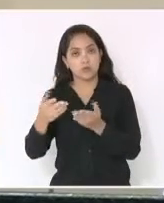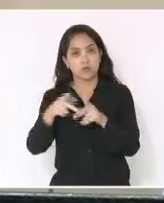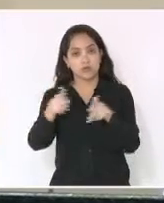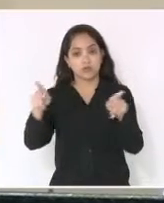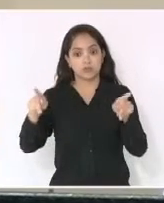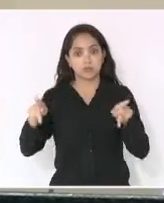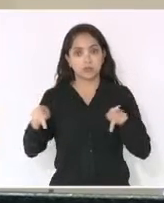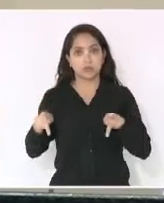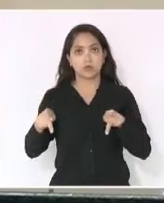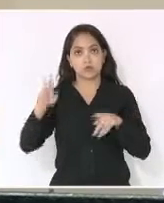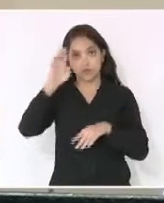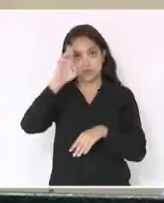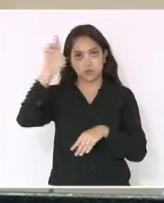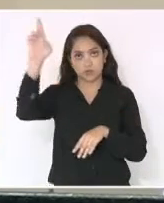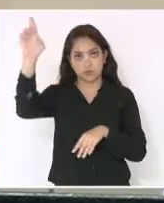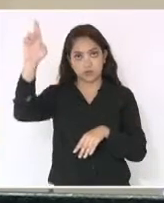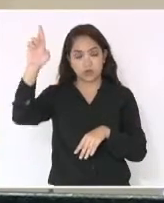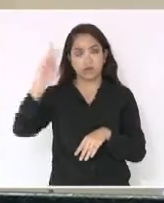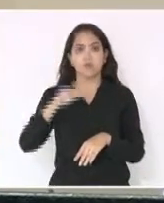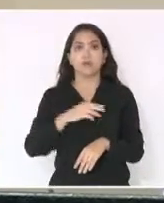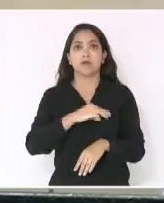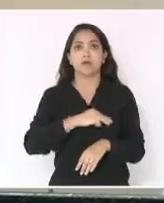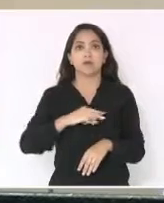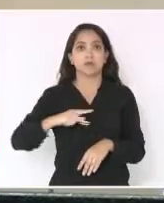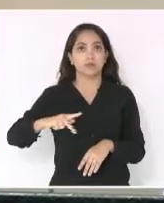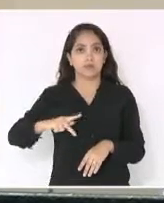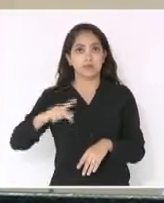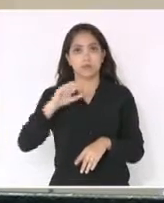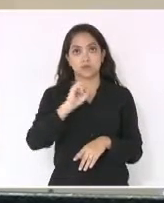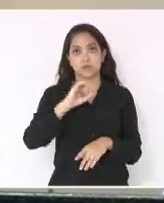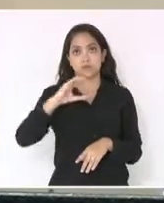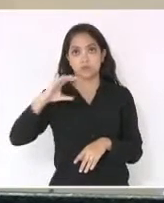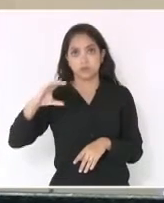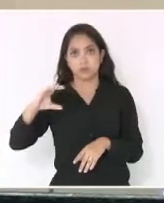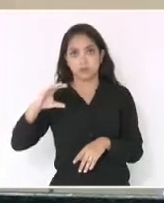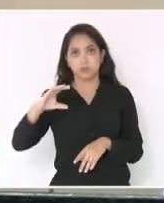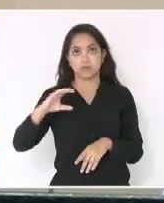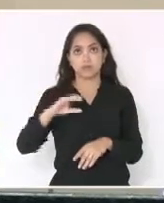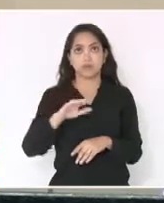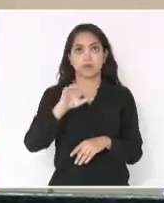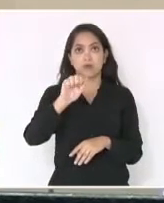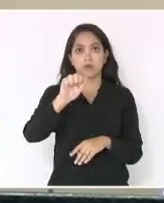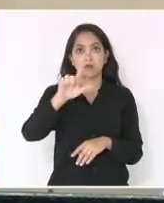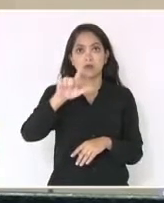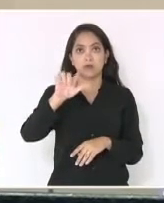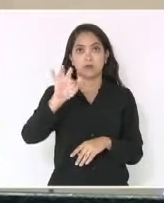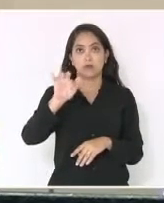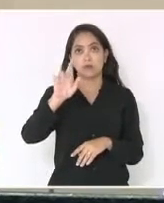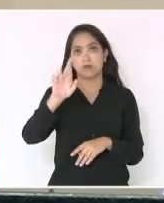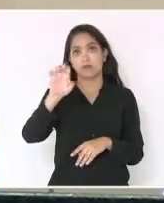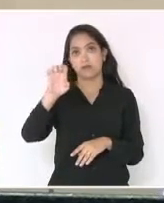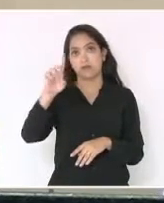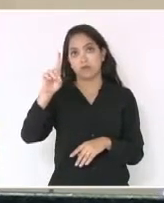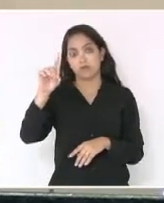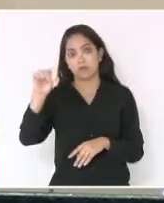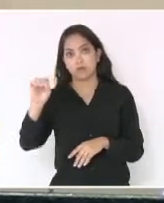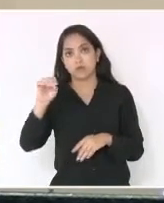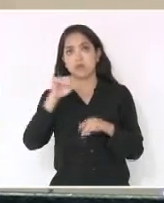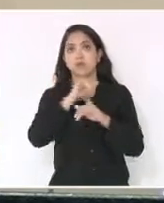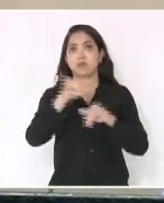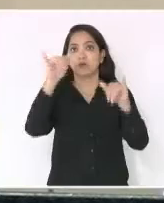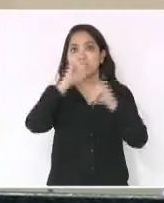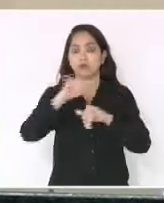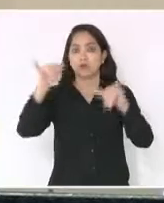público do estado de santa catarina senhor alfredo hack para falar sobre a campanha nacional abril